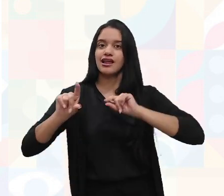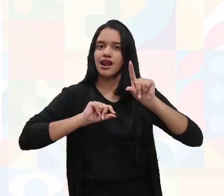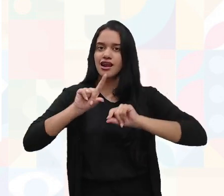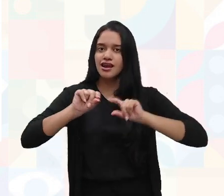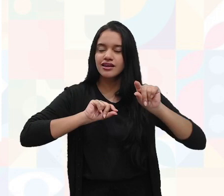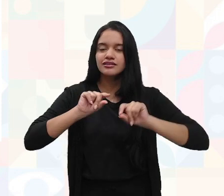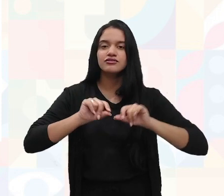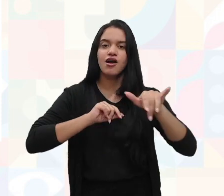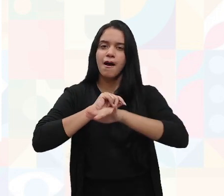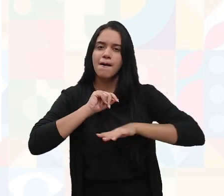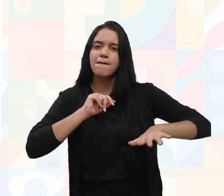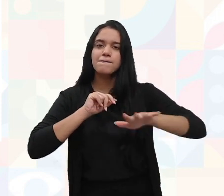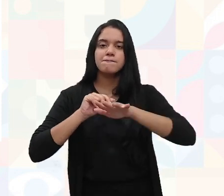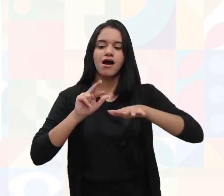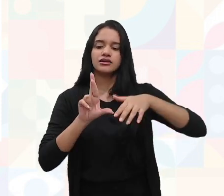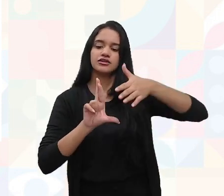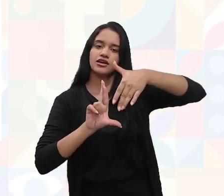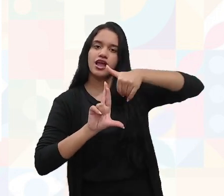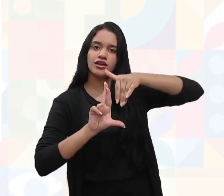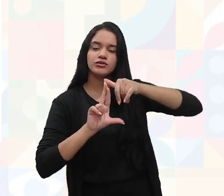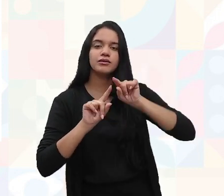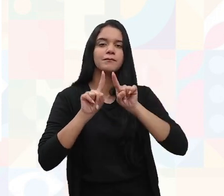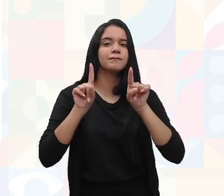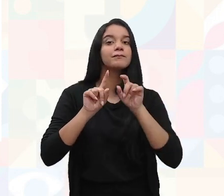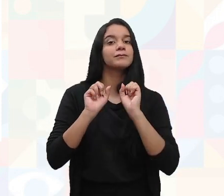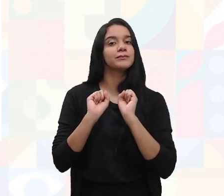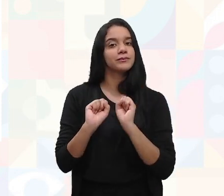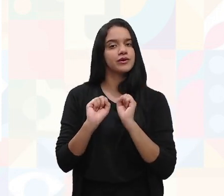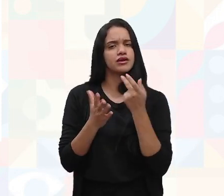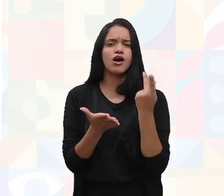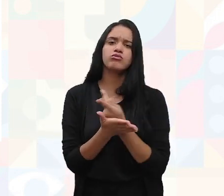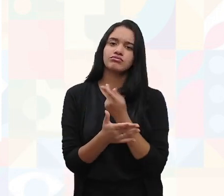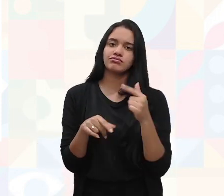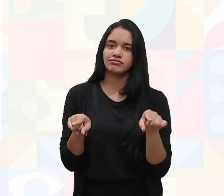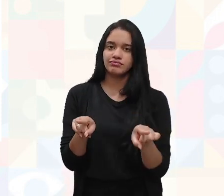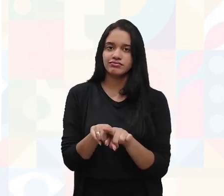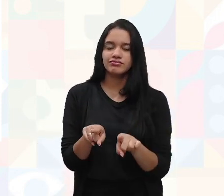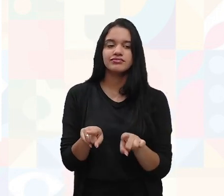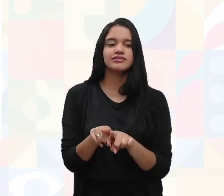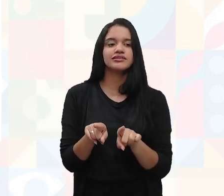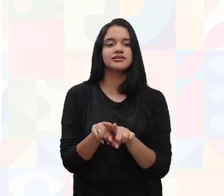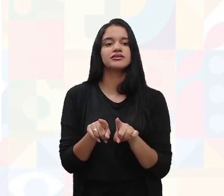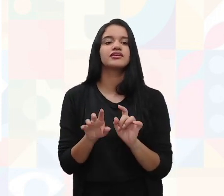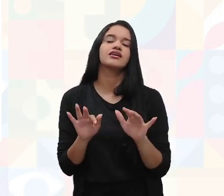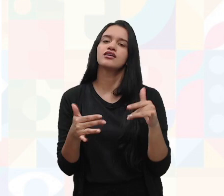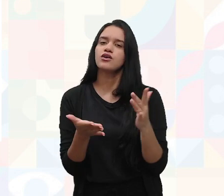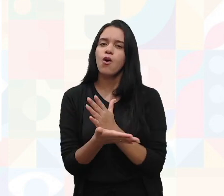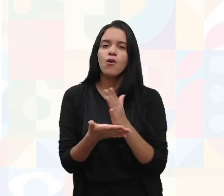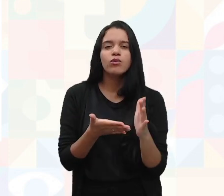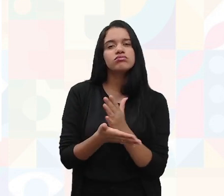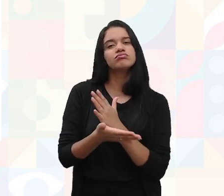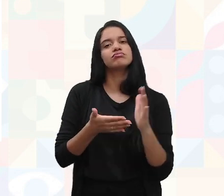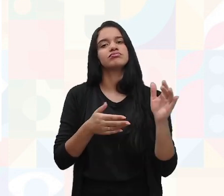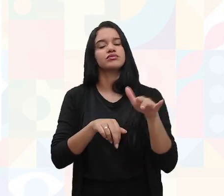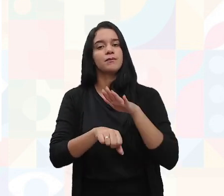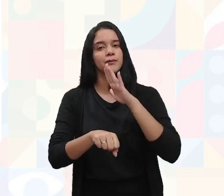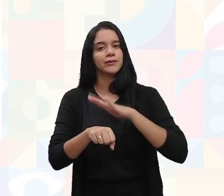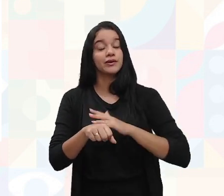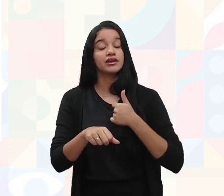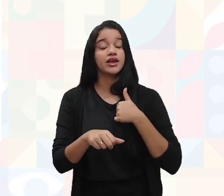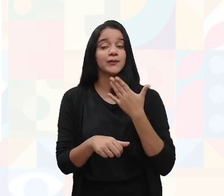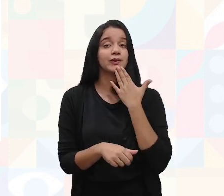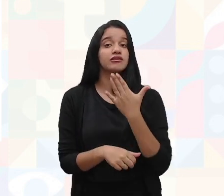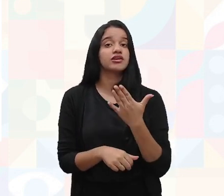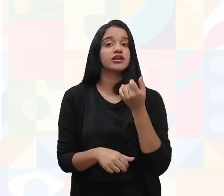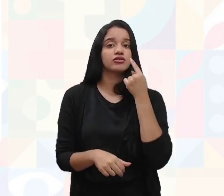incluí a parte de recrutamento, porque ela pode, né, acontecer também, né, em algumas etapas, mas eu preferi colocar